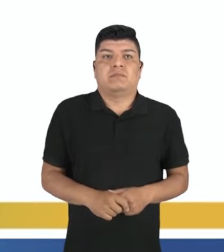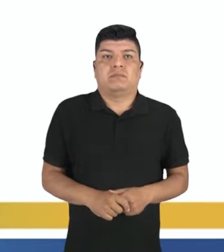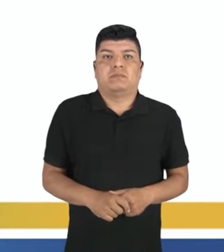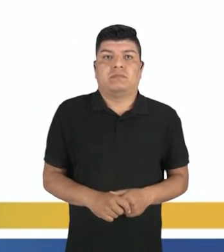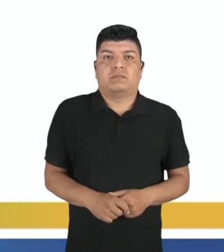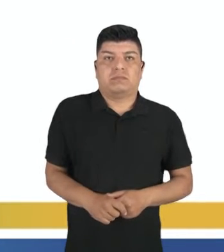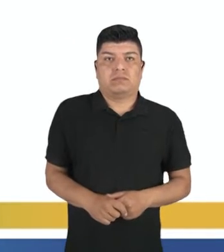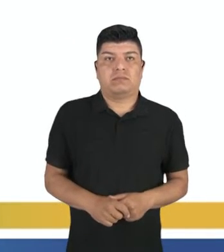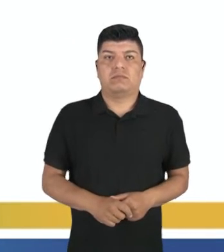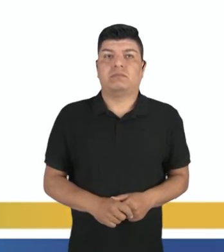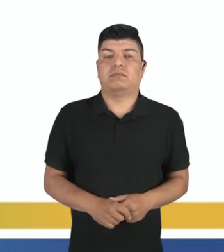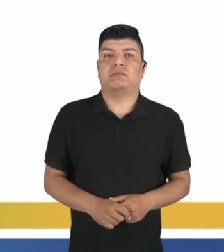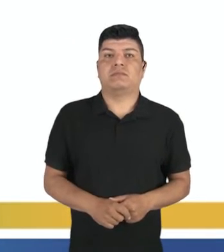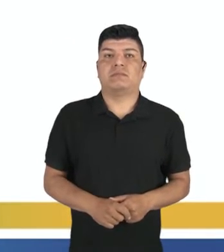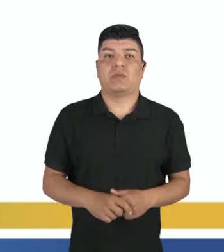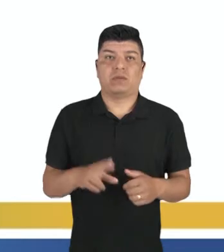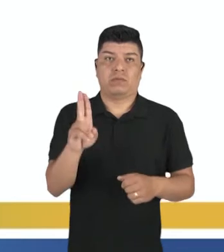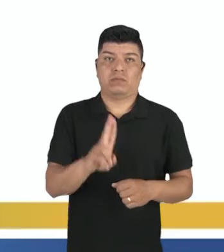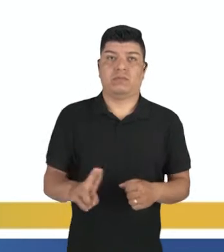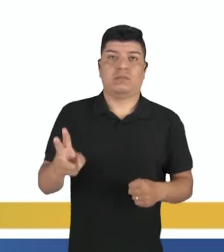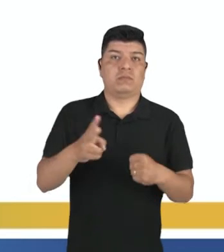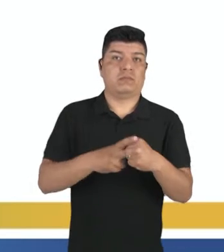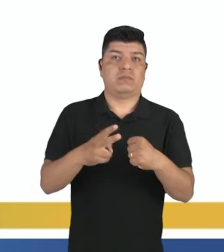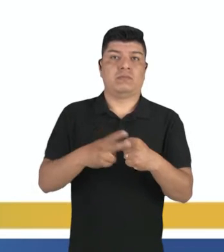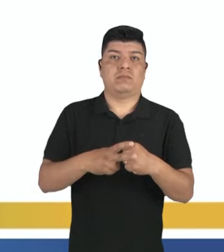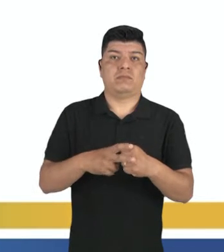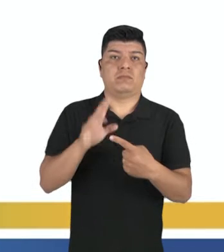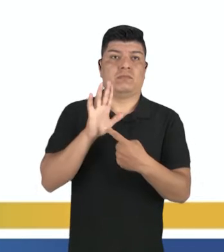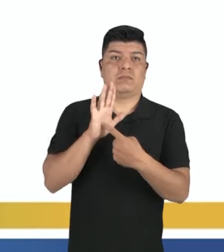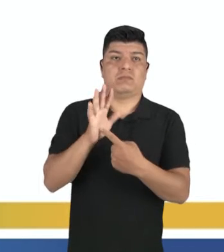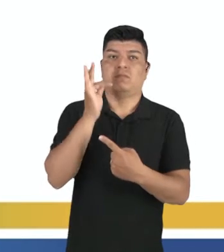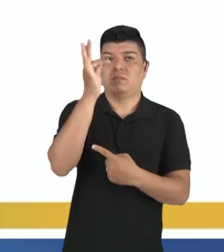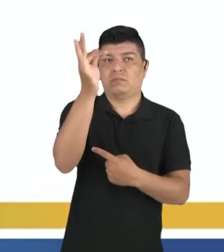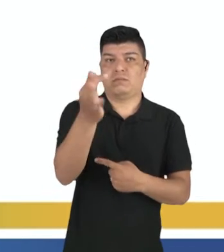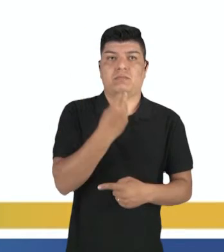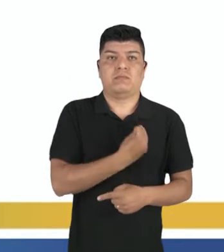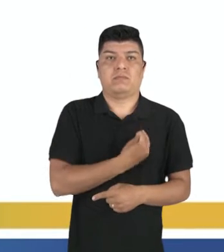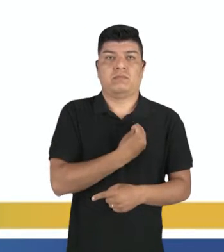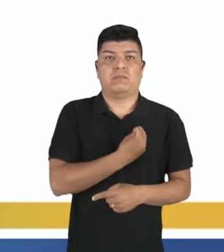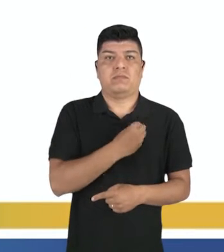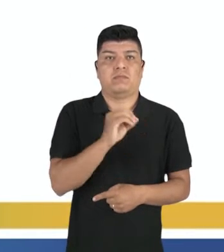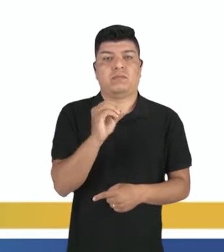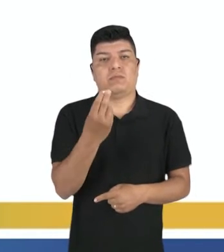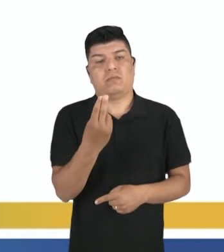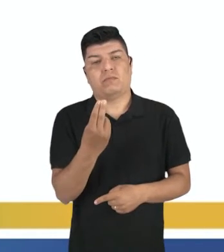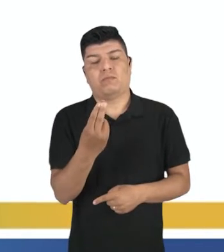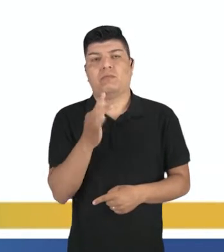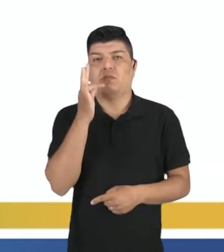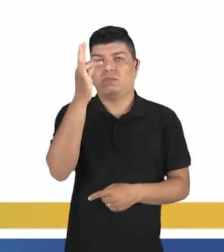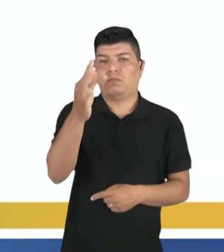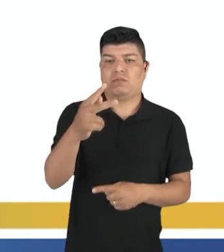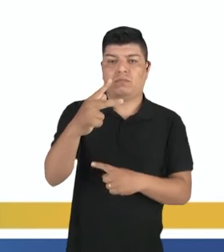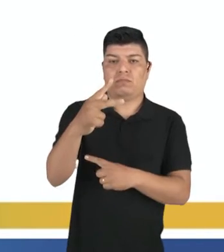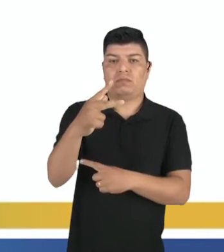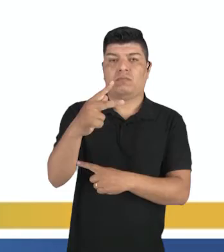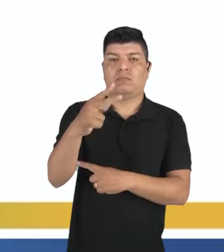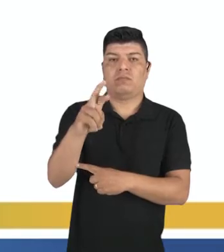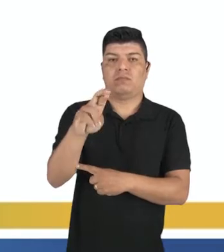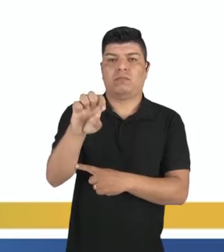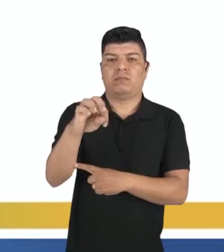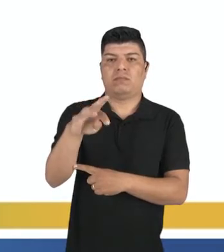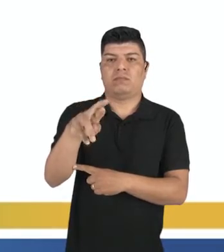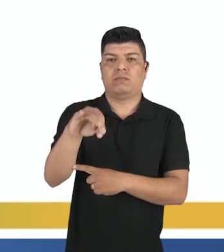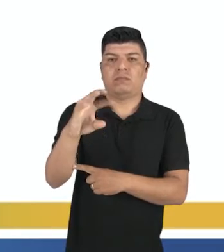diz aqui? Mesóclise, usada quando o verbo estiver flexionado no futuro do presente e no futuro